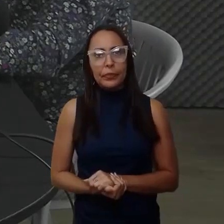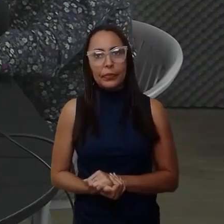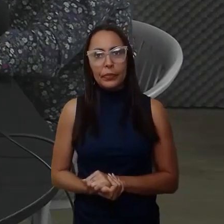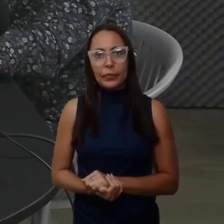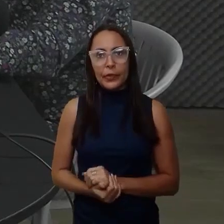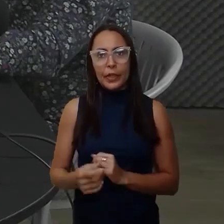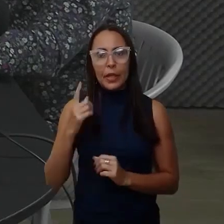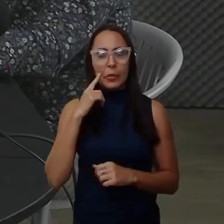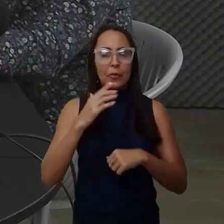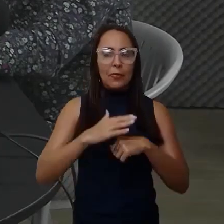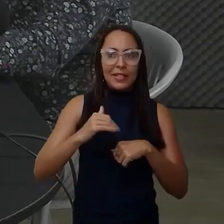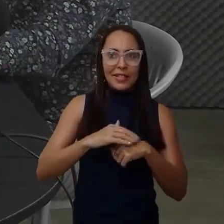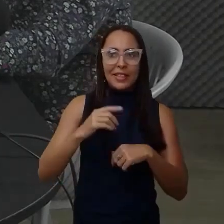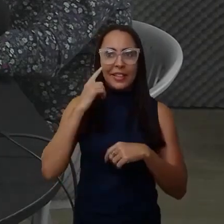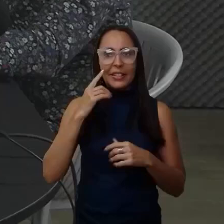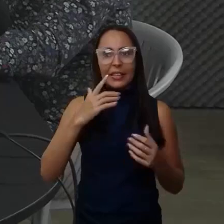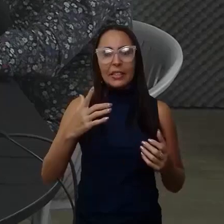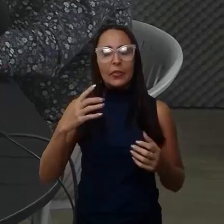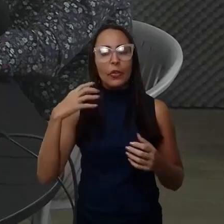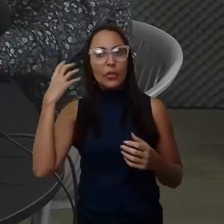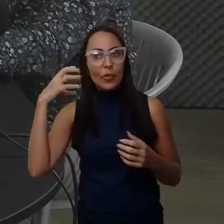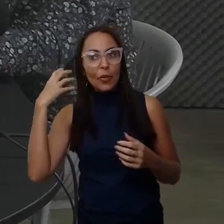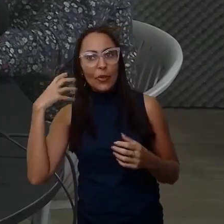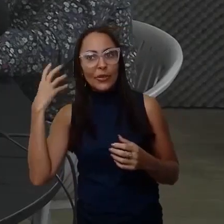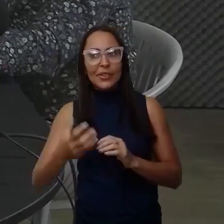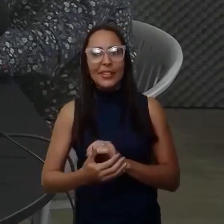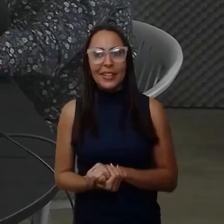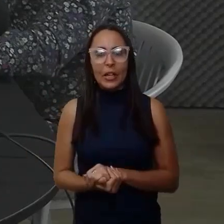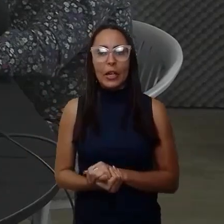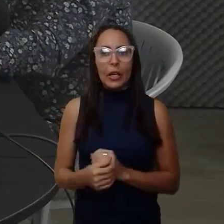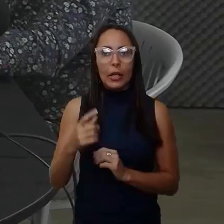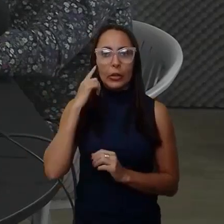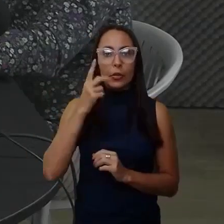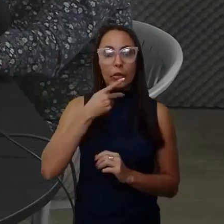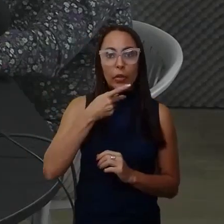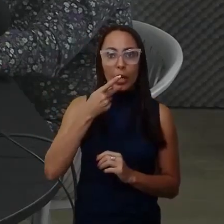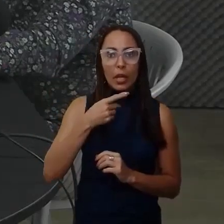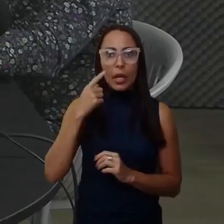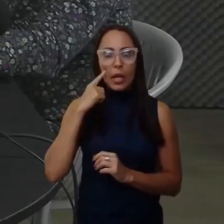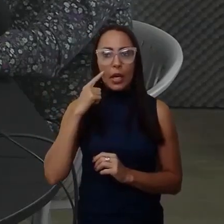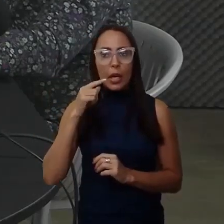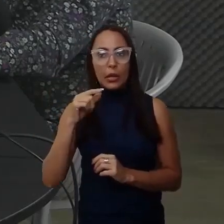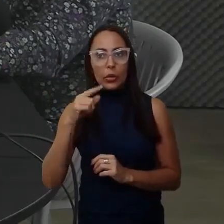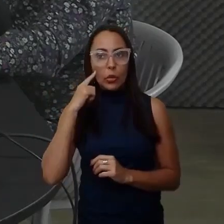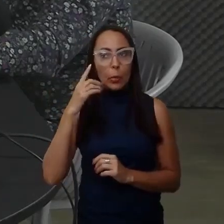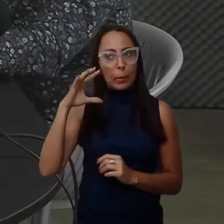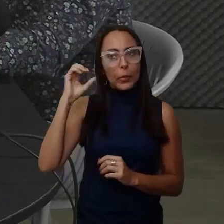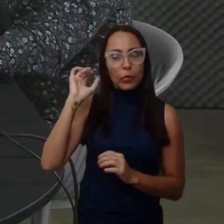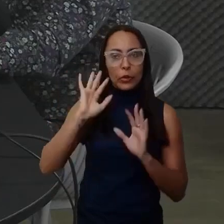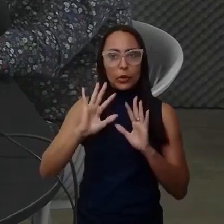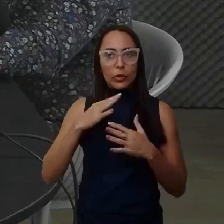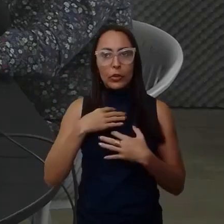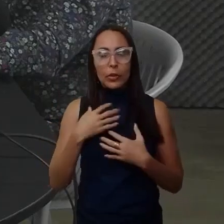muito fascinante, assim, esse universo da voz, né? Engraçado que quando eu vou falar, aqui, como eu tô me ouvindo, né? A gente tá